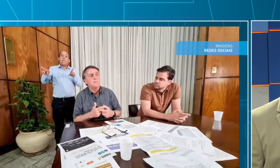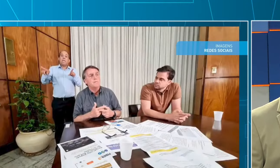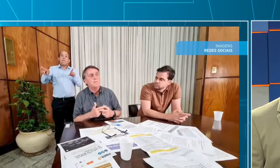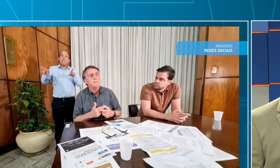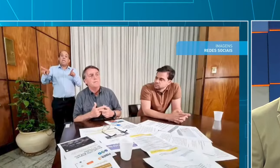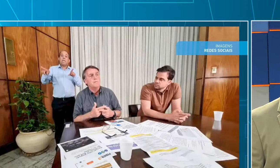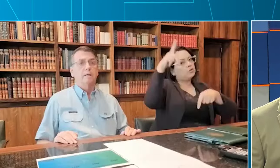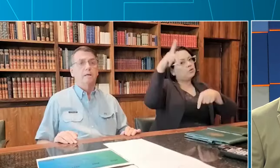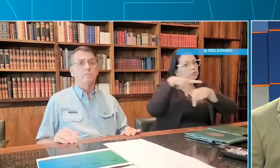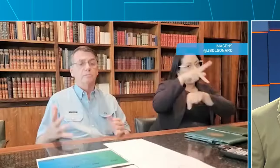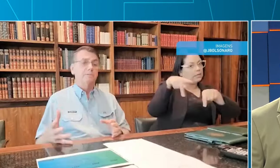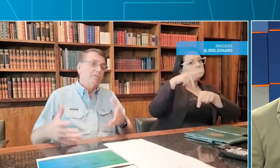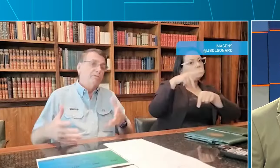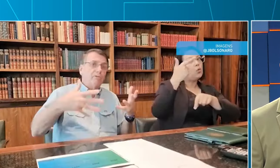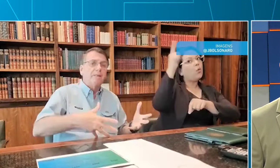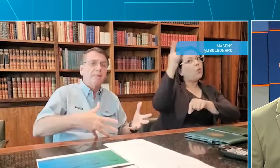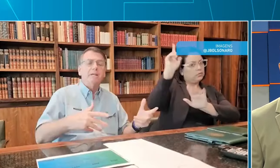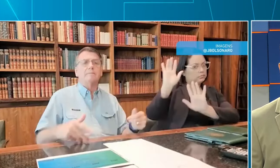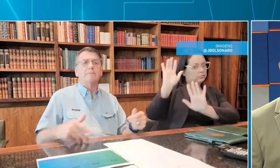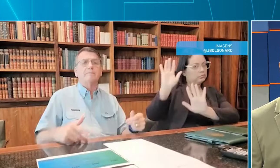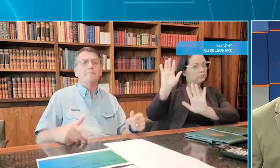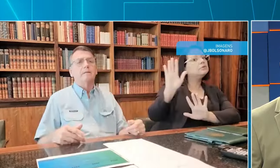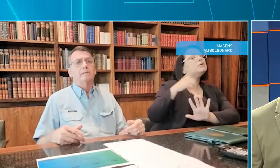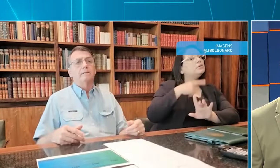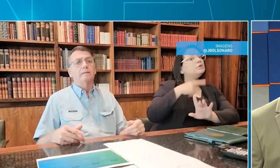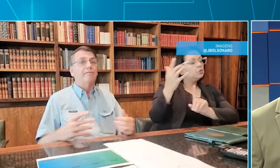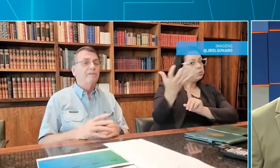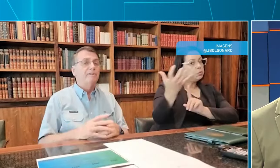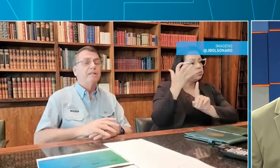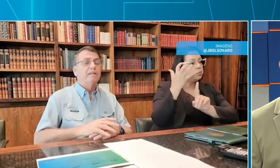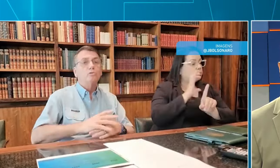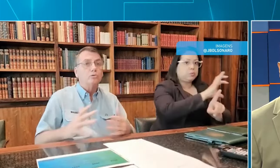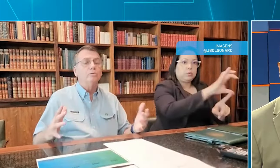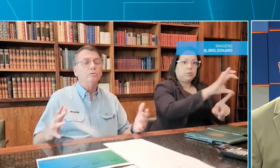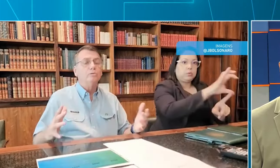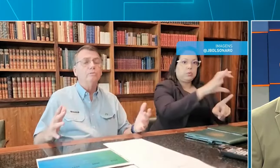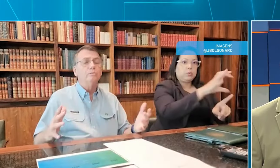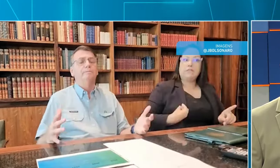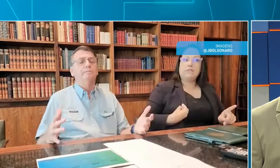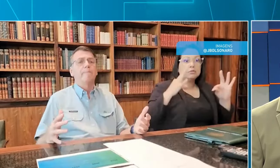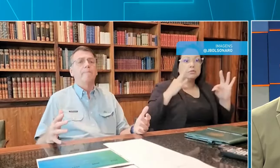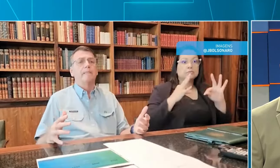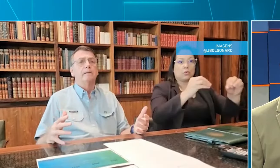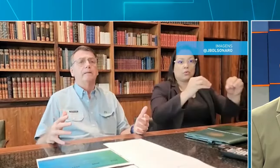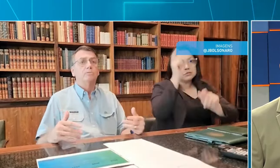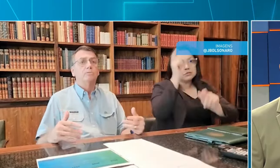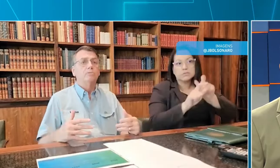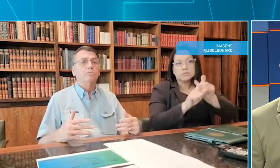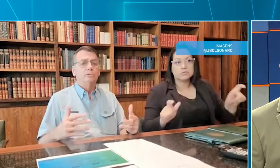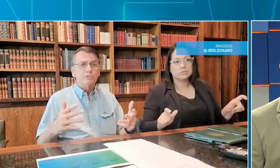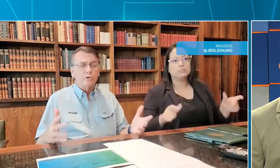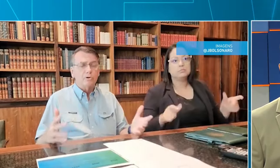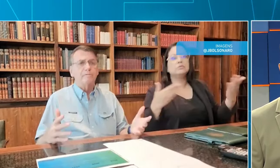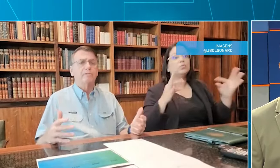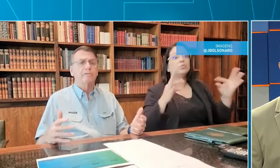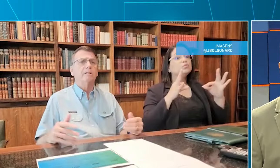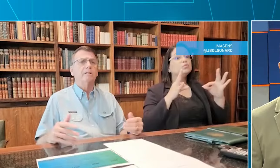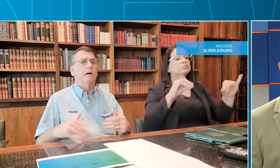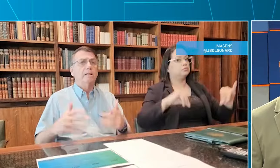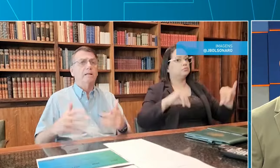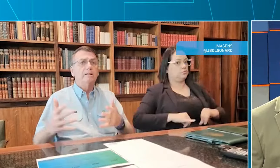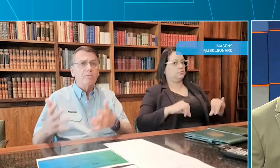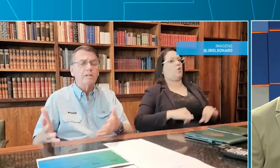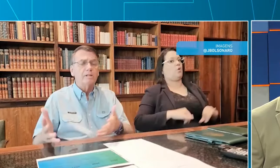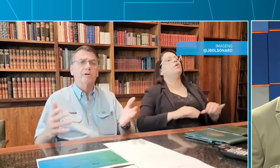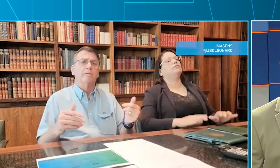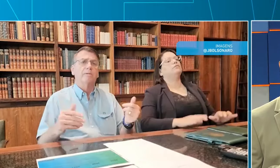com a coluna, Bolsonaro recebeu uma atualização do PL, abre aspas, o partido acabou de me informar que o Marçal